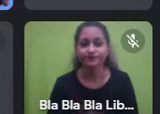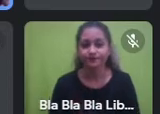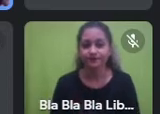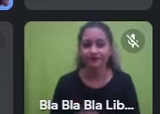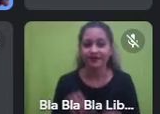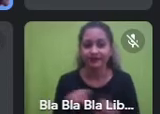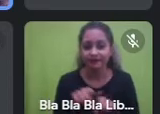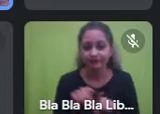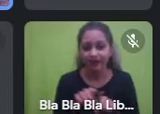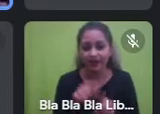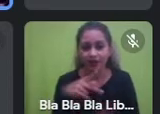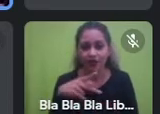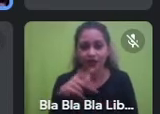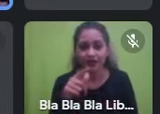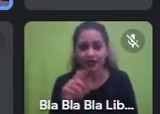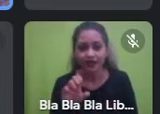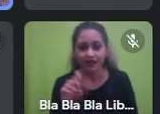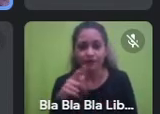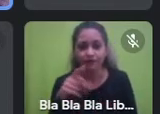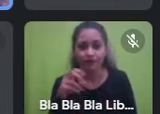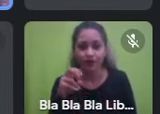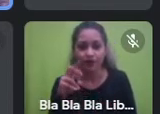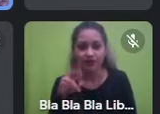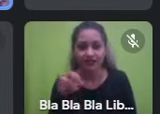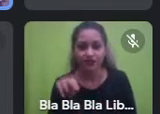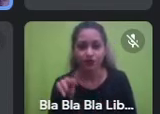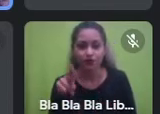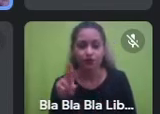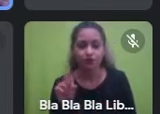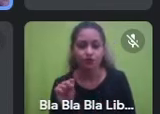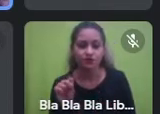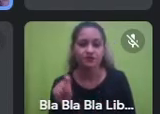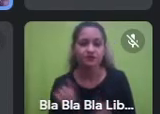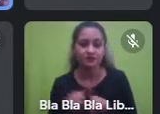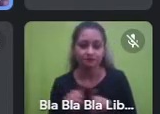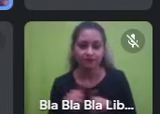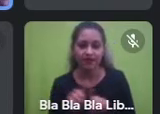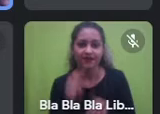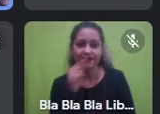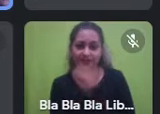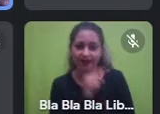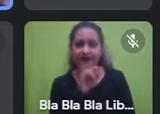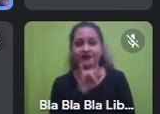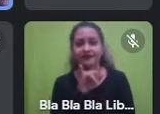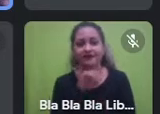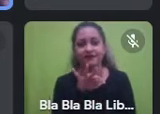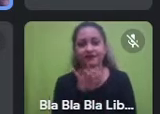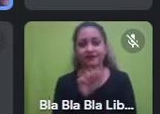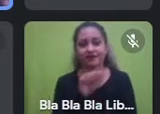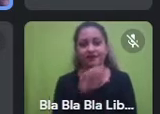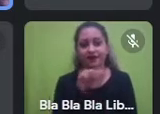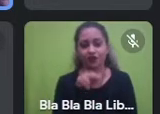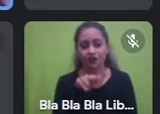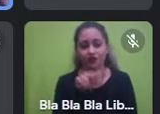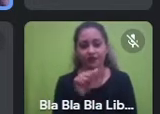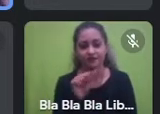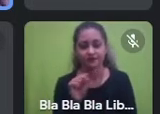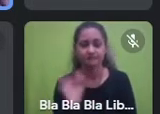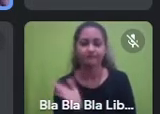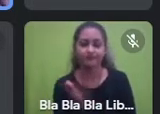E aqui um leporinos também. Lá no Itacaiunas. Pode passar?